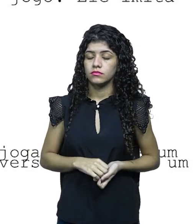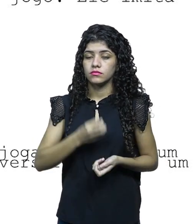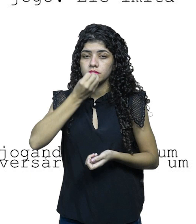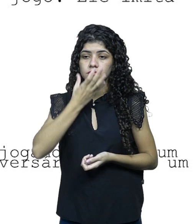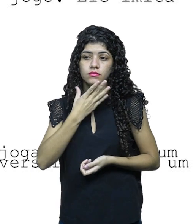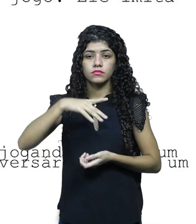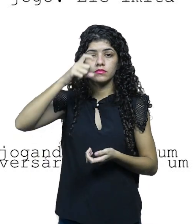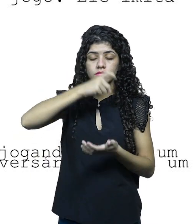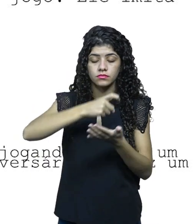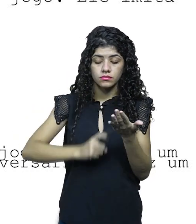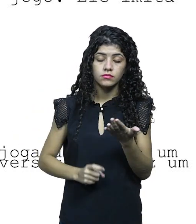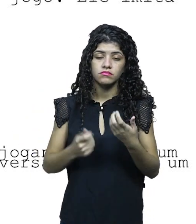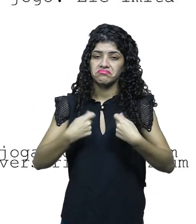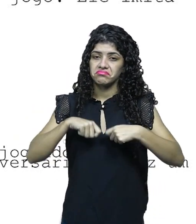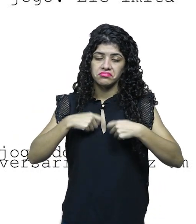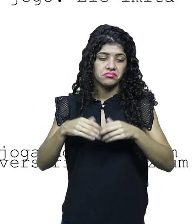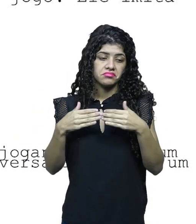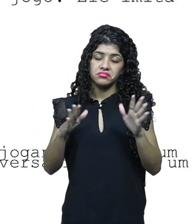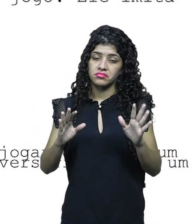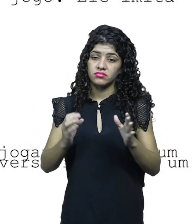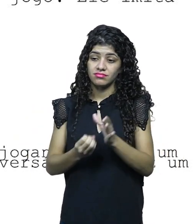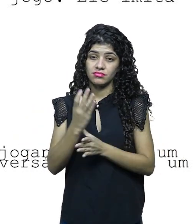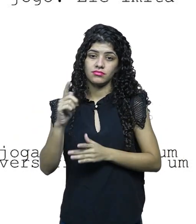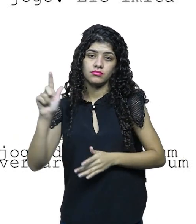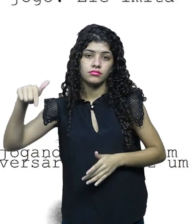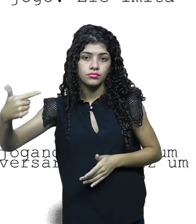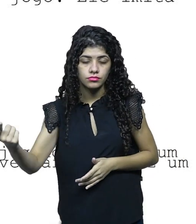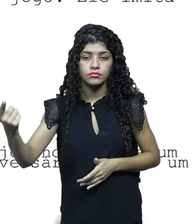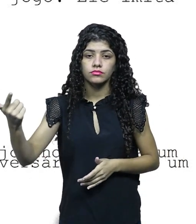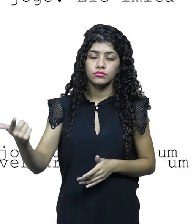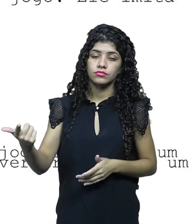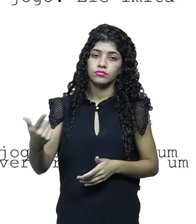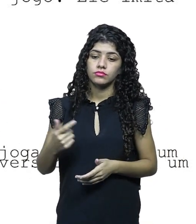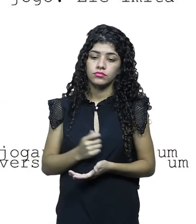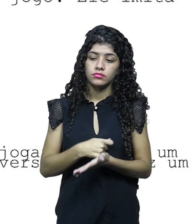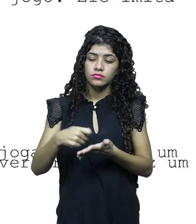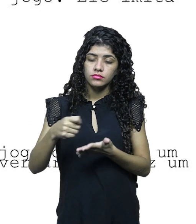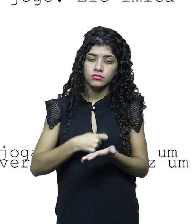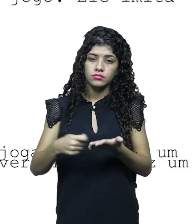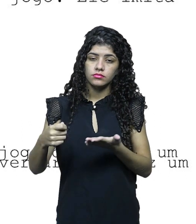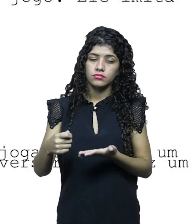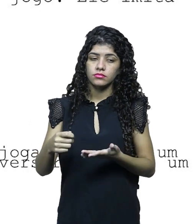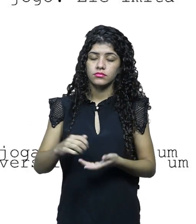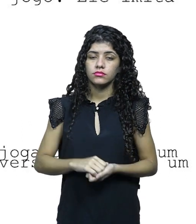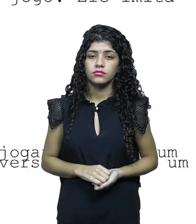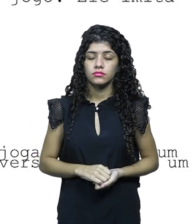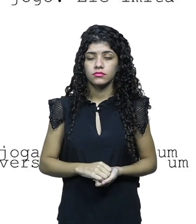do texto e para não precisar abrir outro cabeçalho que, se eu colocasse de forma por